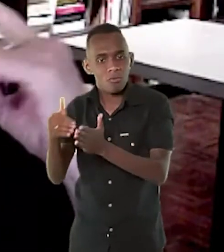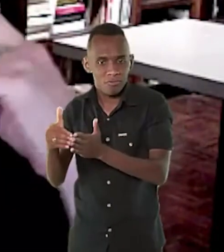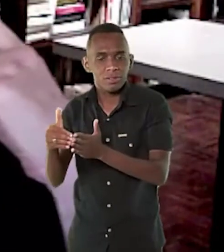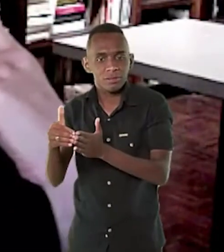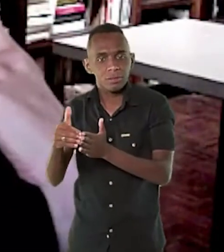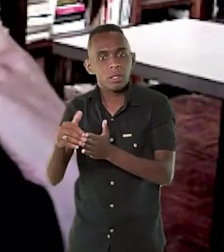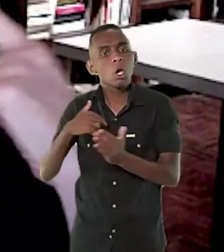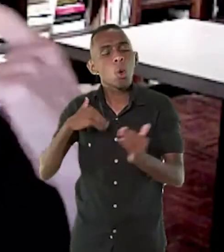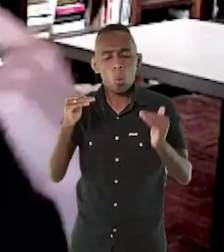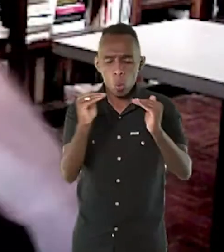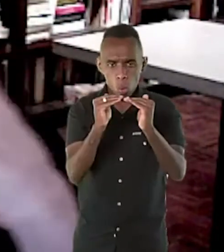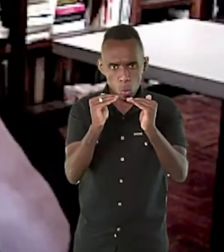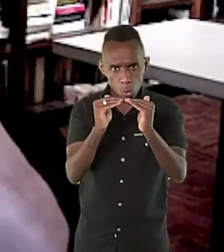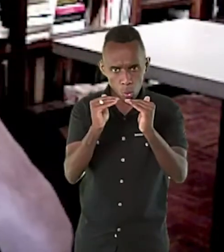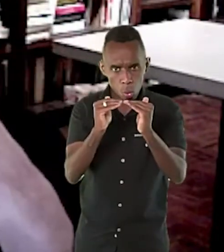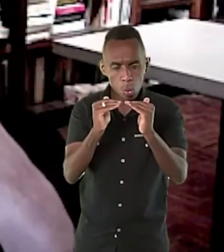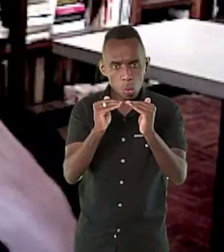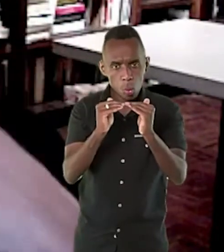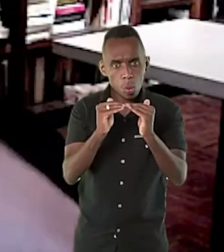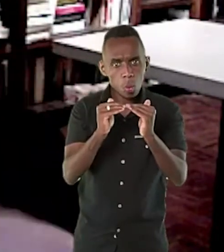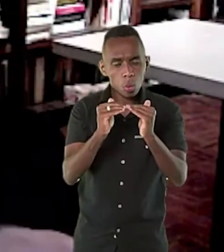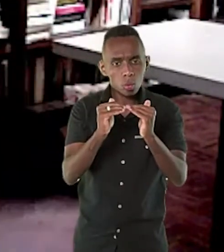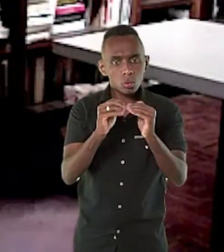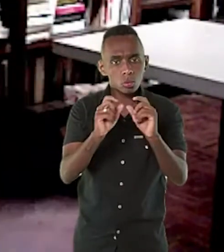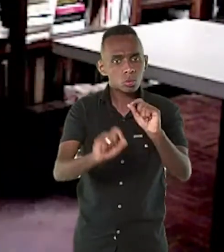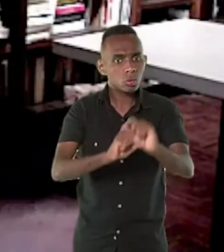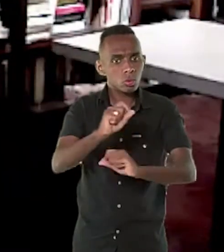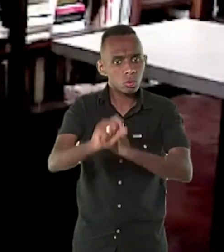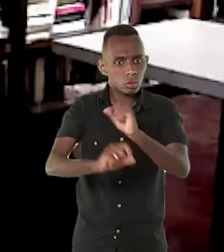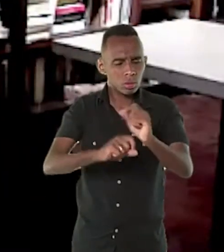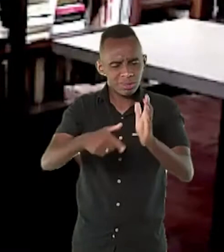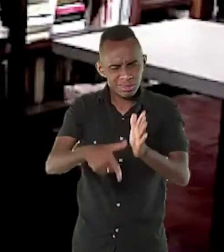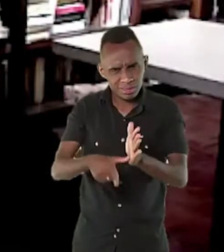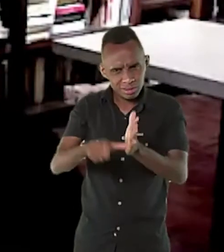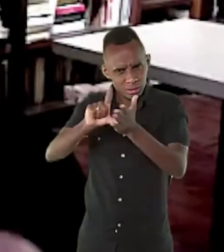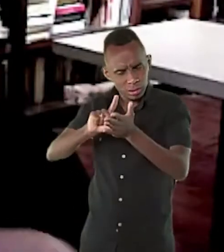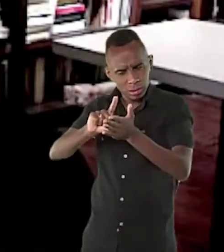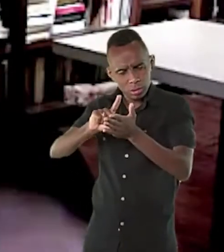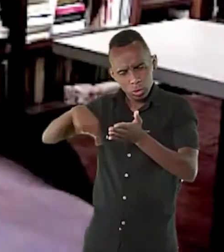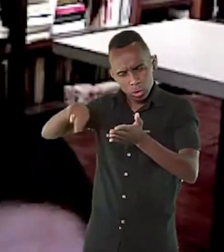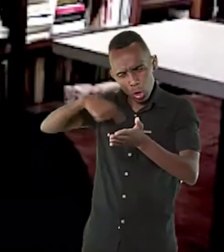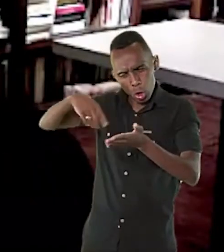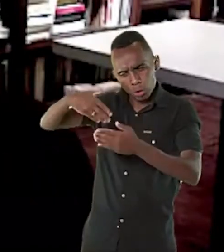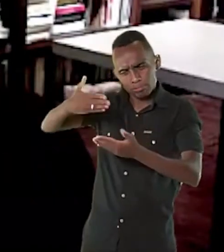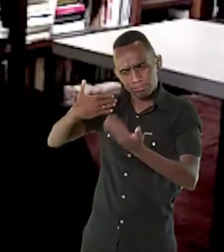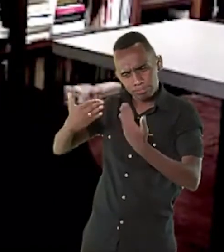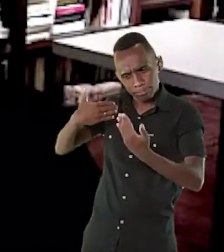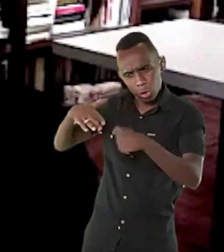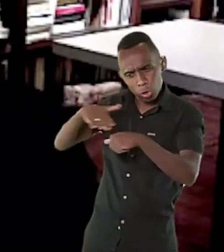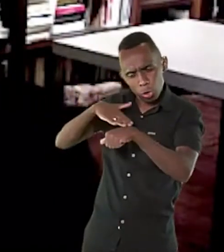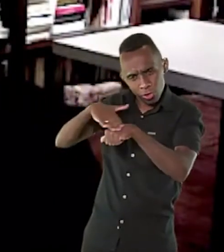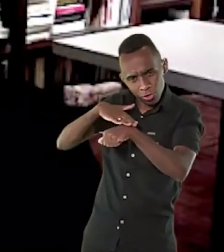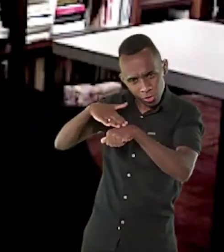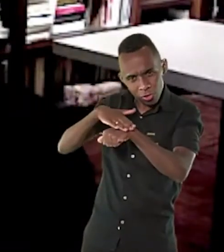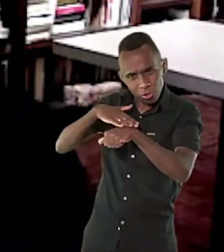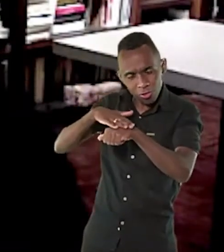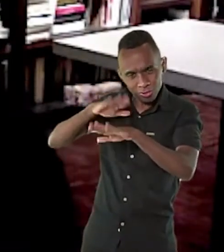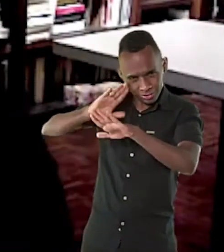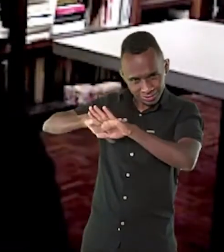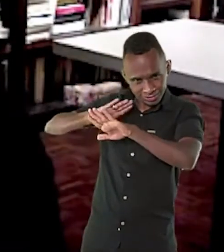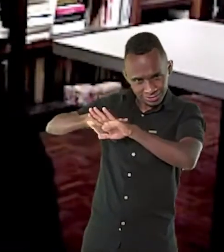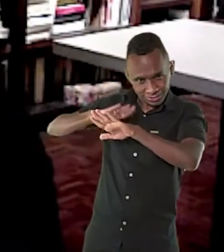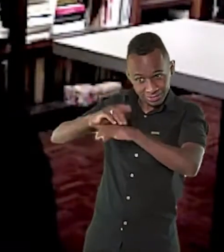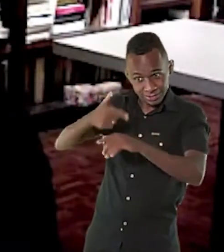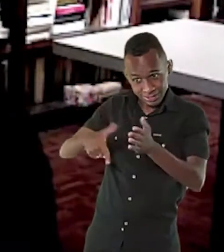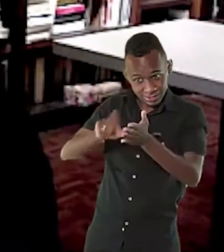com você quando antes nós conversávamos aqui no backstage, antes